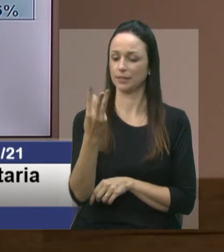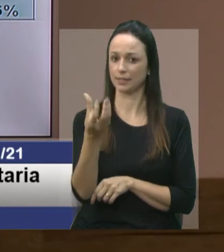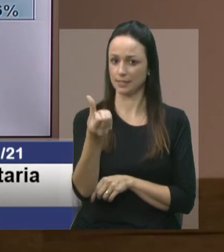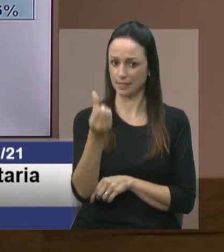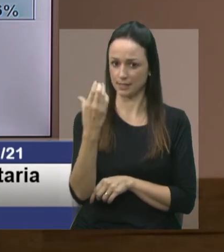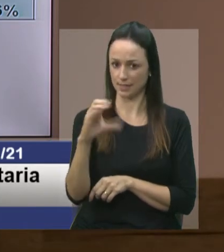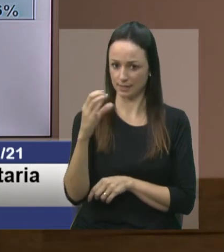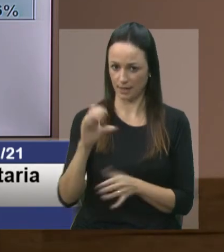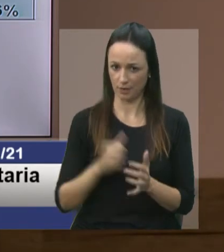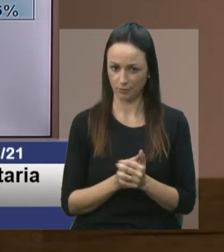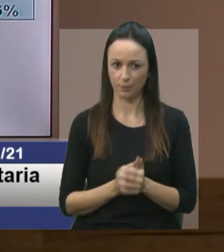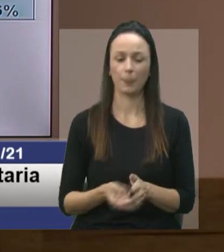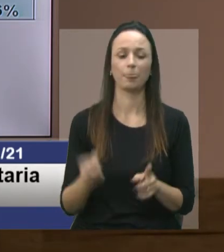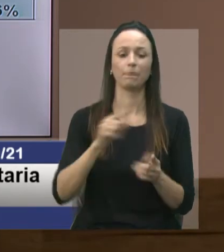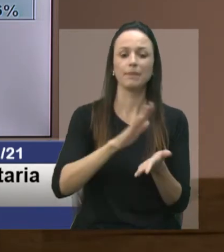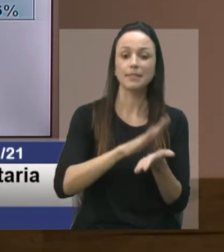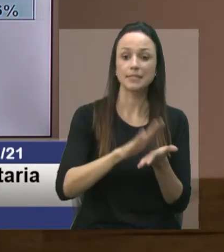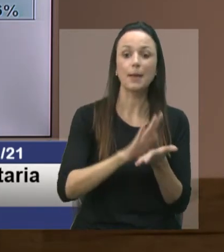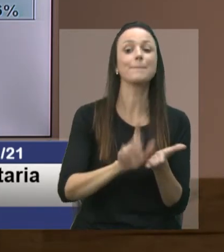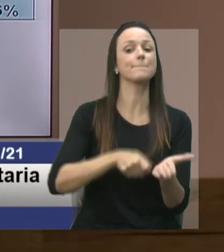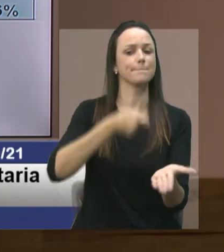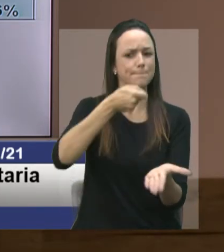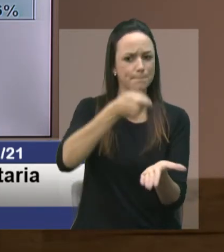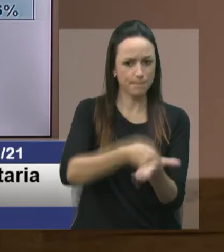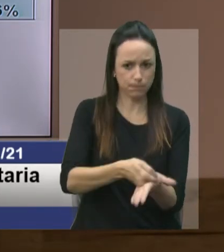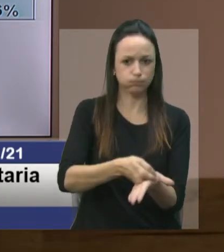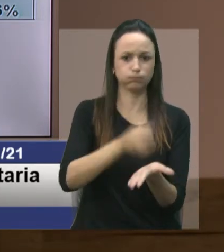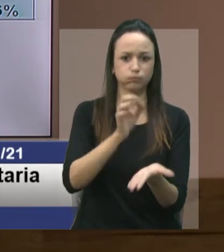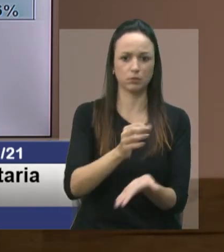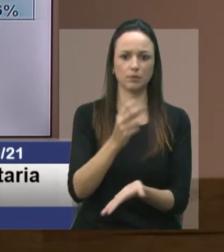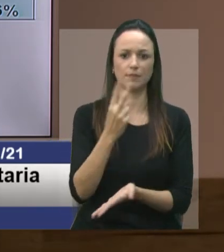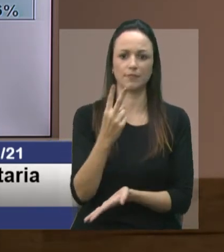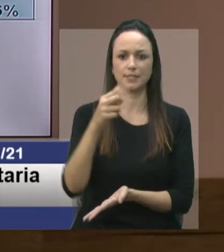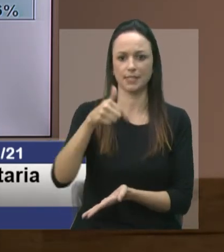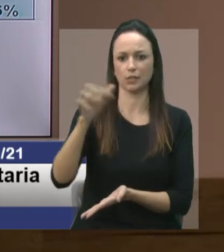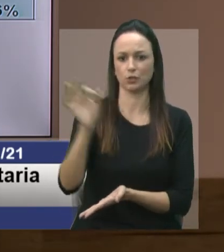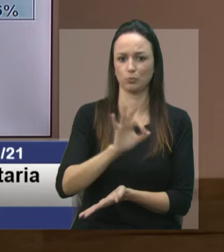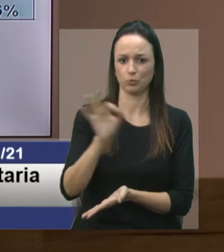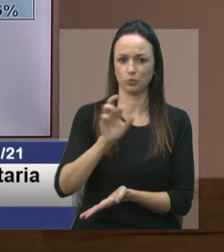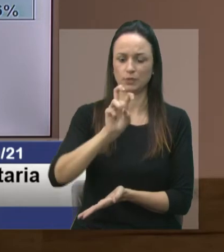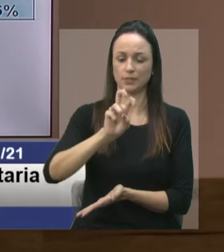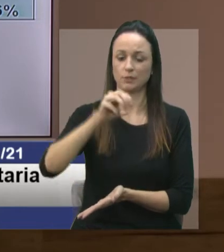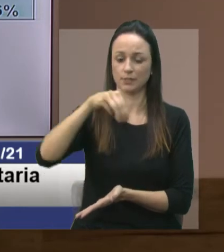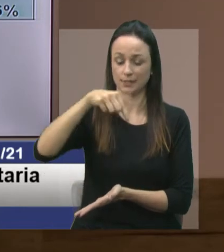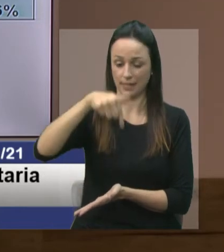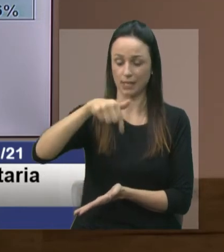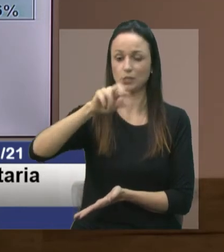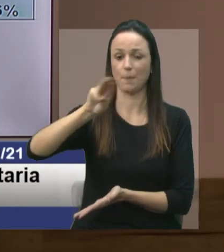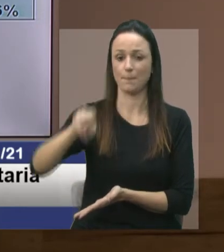R$ 70.019.021,36, e uma despesa liquidada de 27%, de